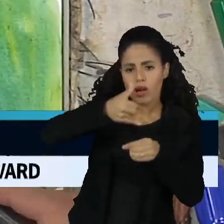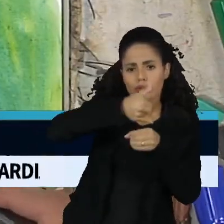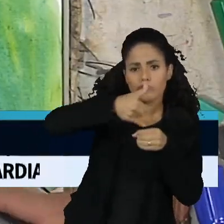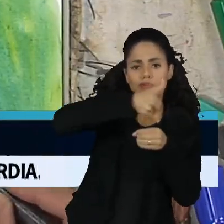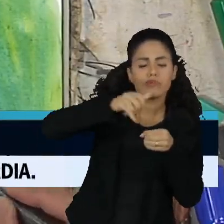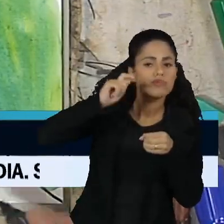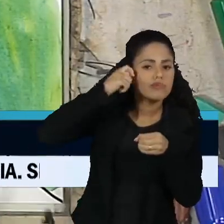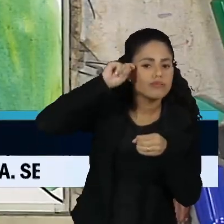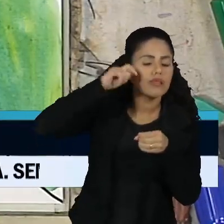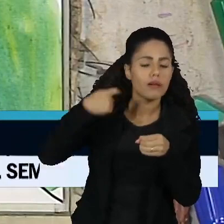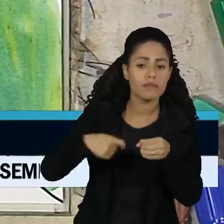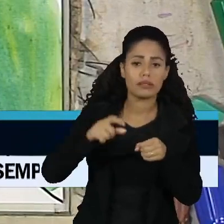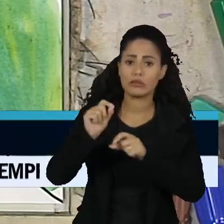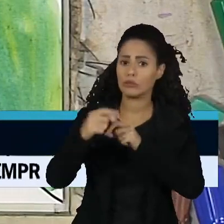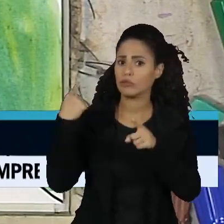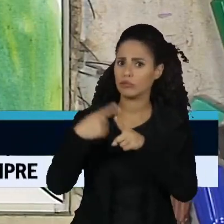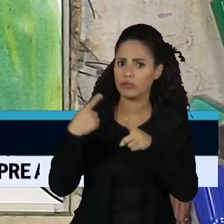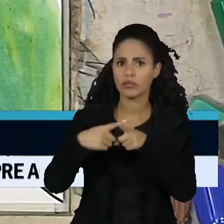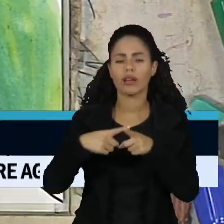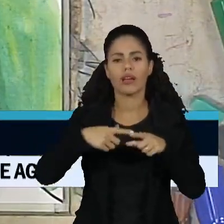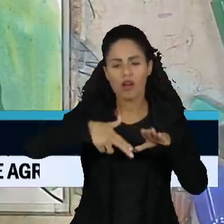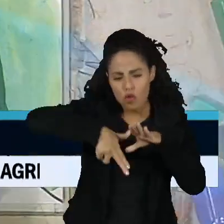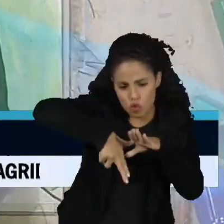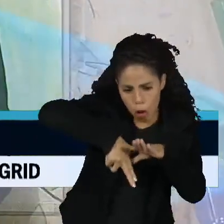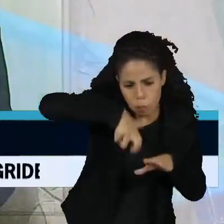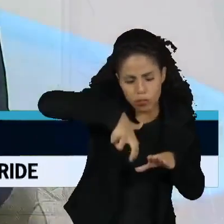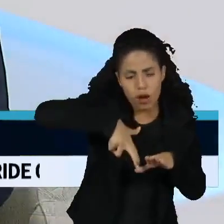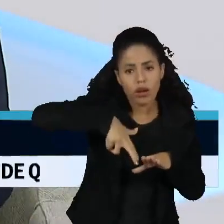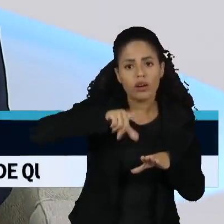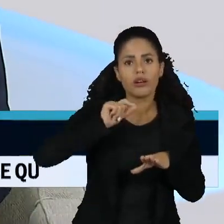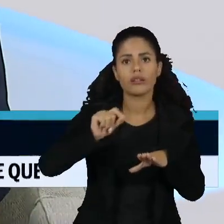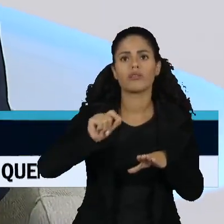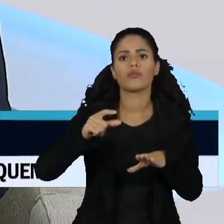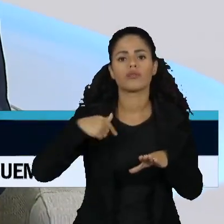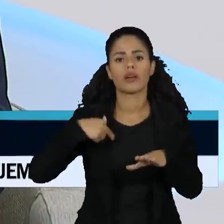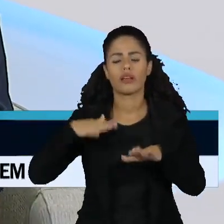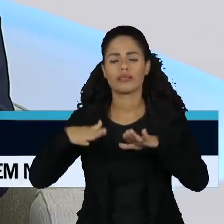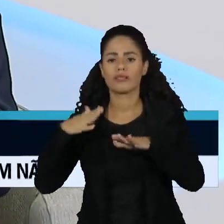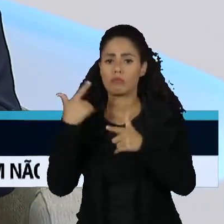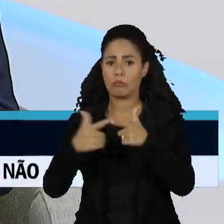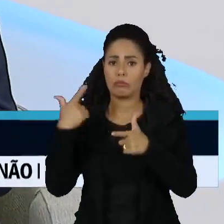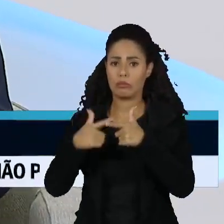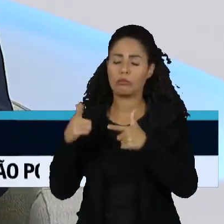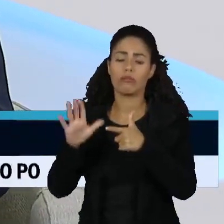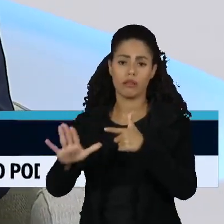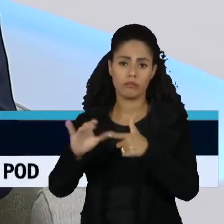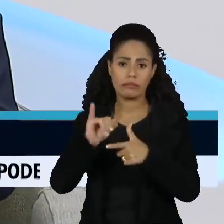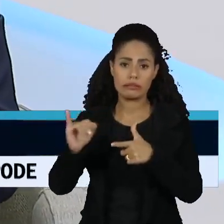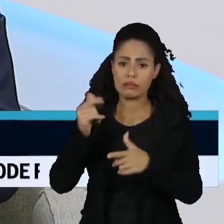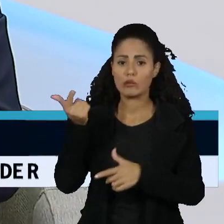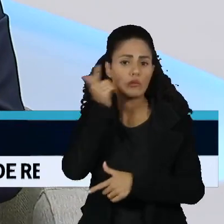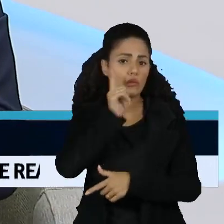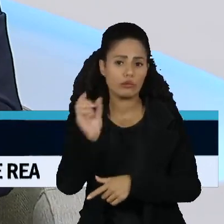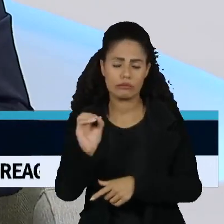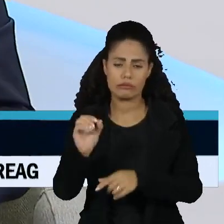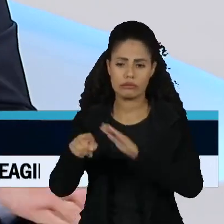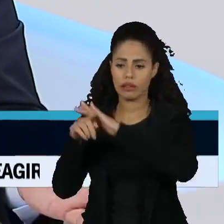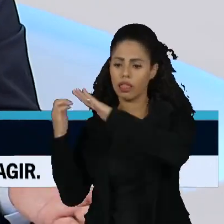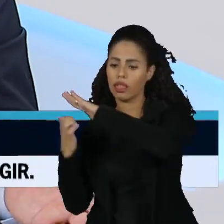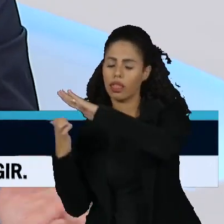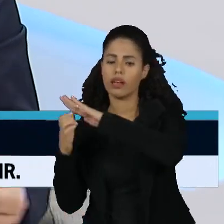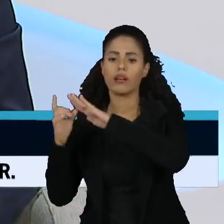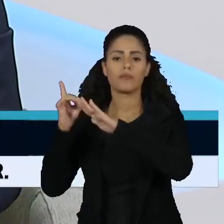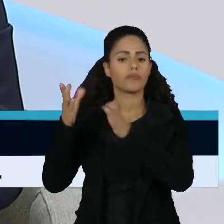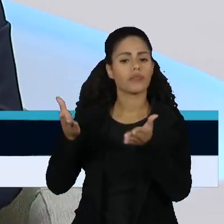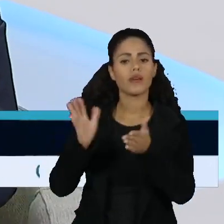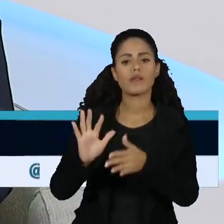fazer isso, porque se você fizer uma ruptura, você quebra a sua empresa ao meio, você não consegue fazer a transição e você abandona